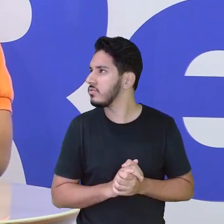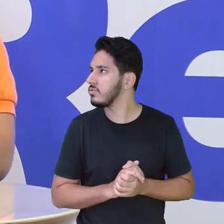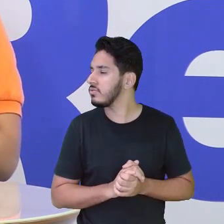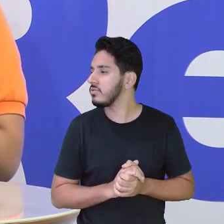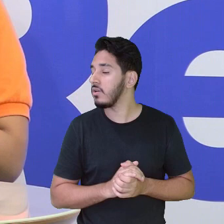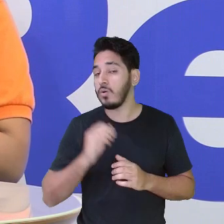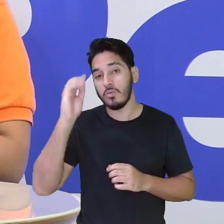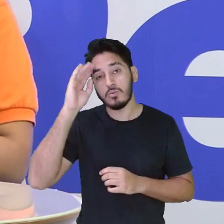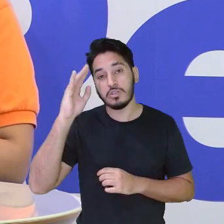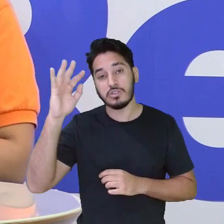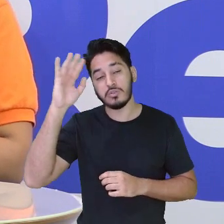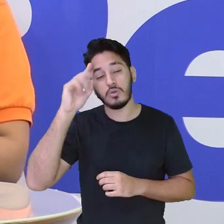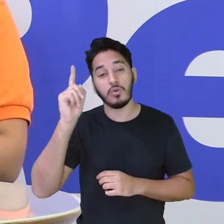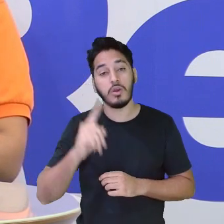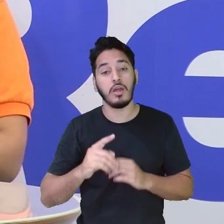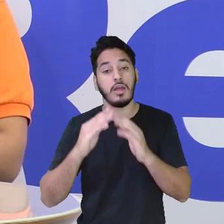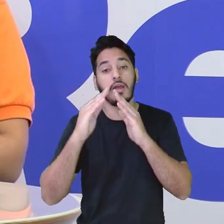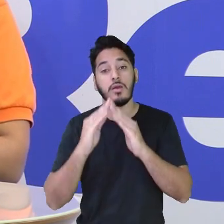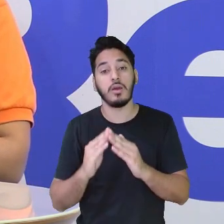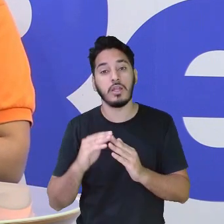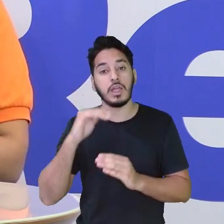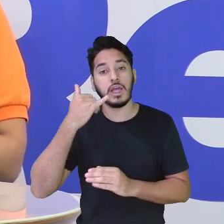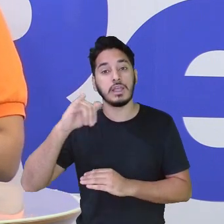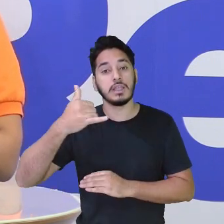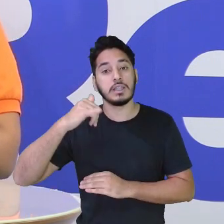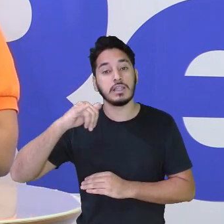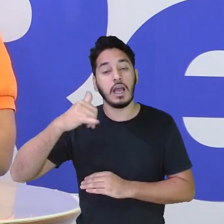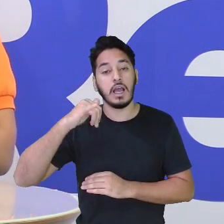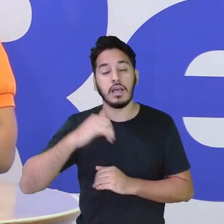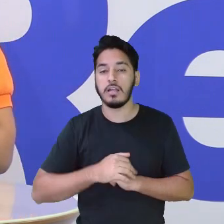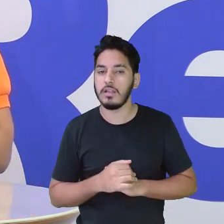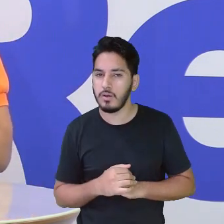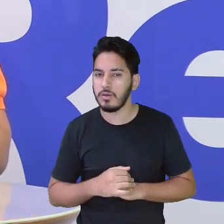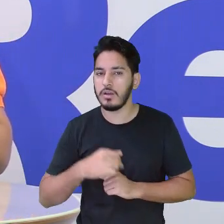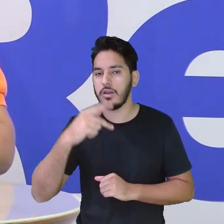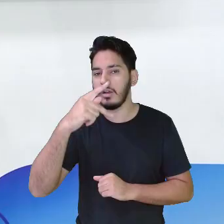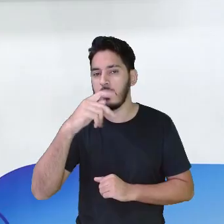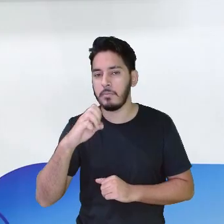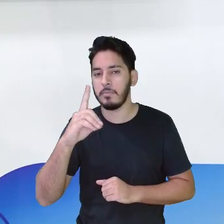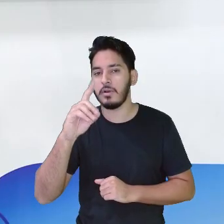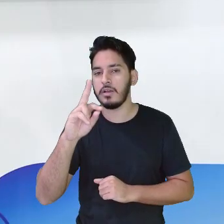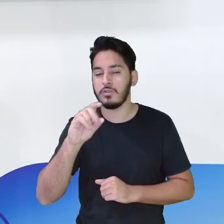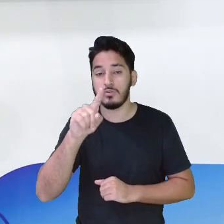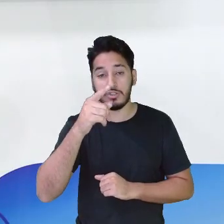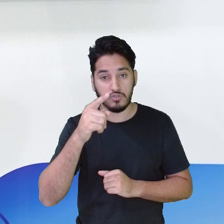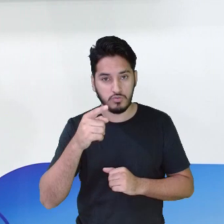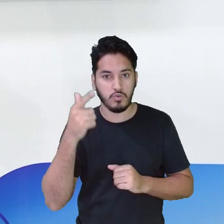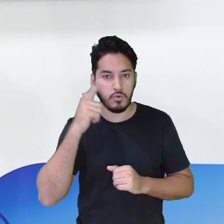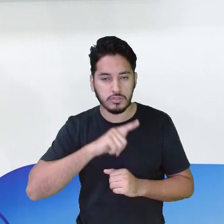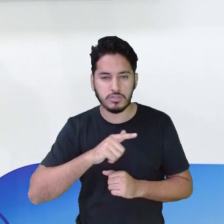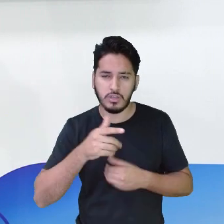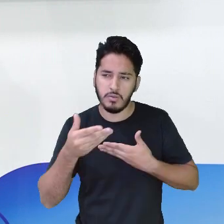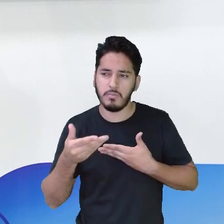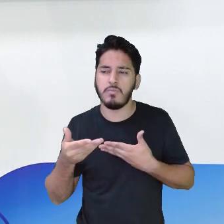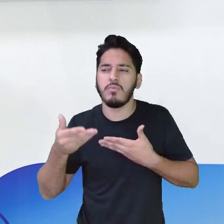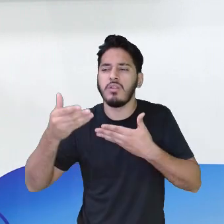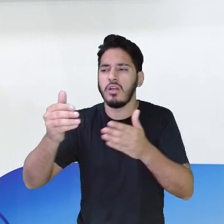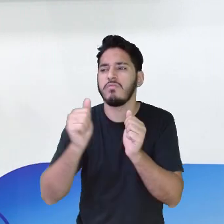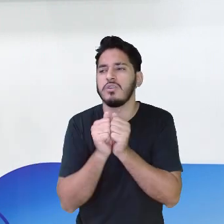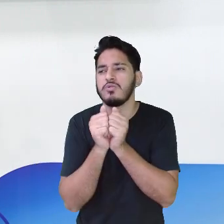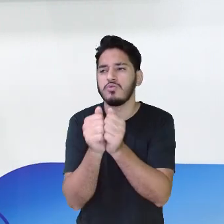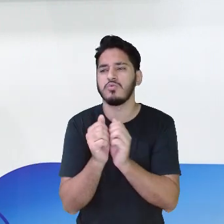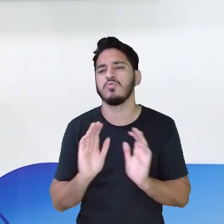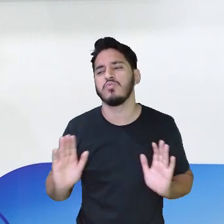que o sonho dele é morar na Itália. Olha aí. É. Pedro, se tu conseguir ir, me leva, me faz um convite para